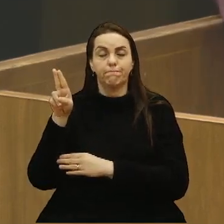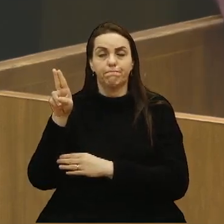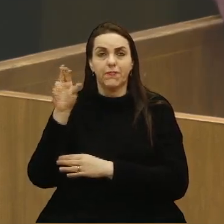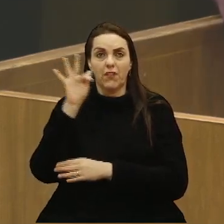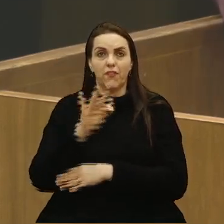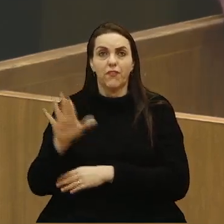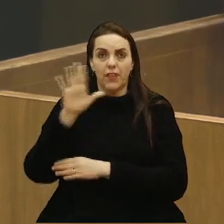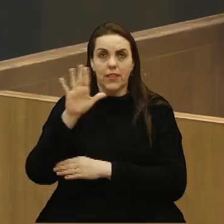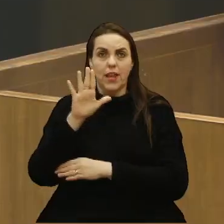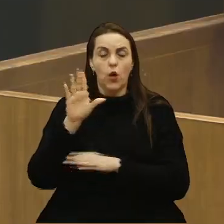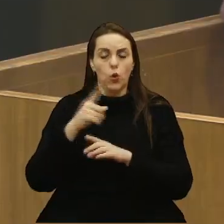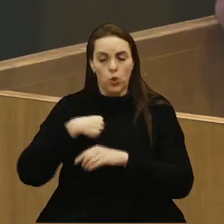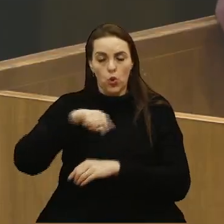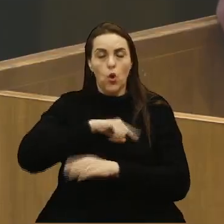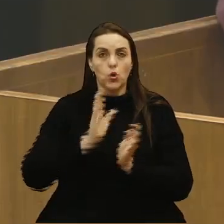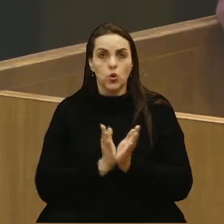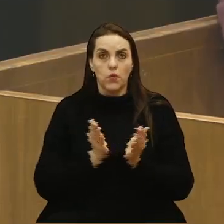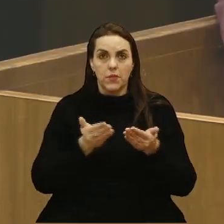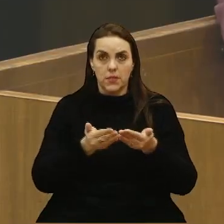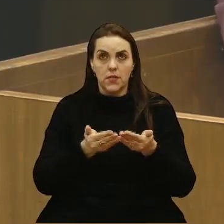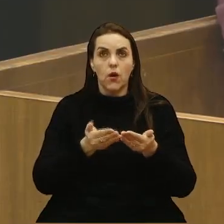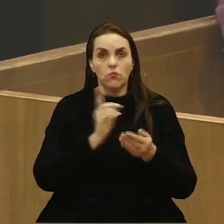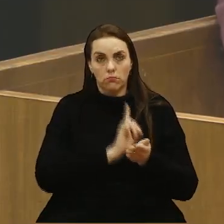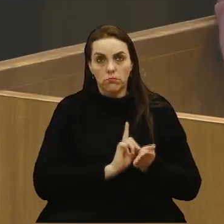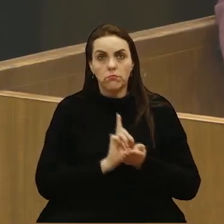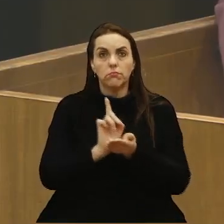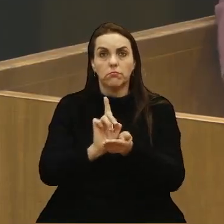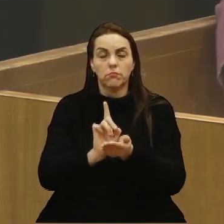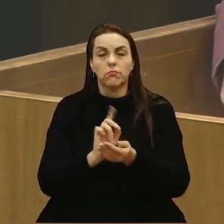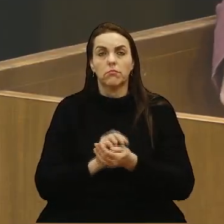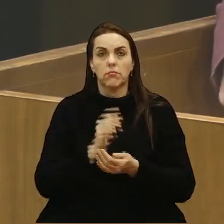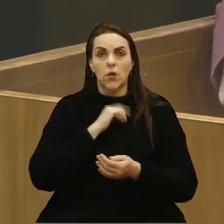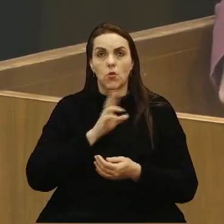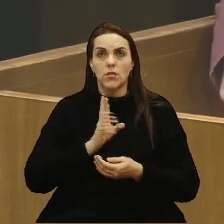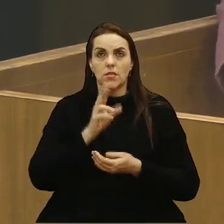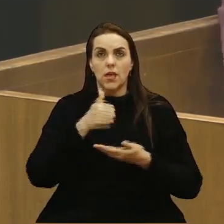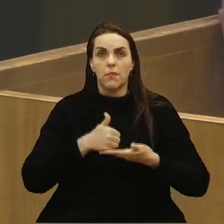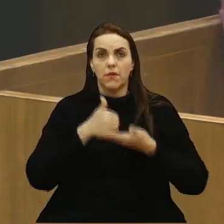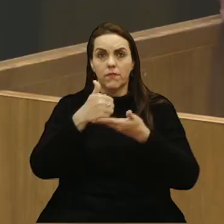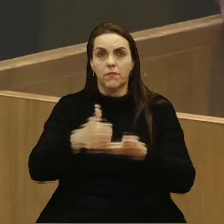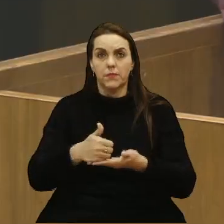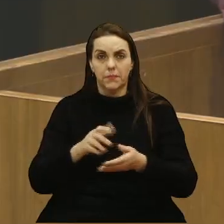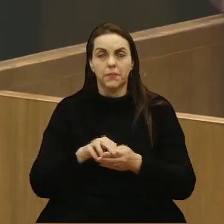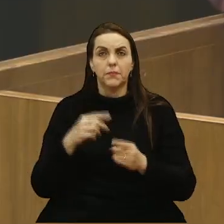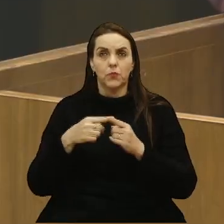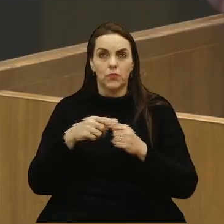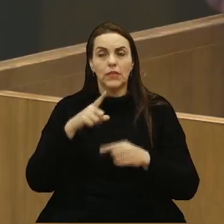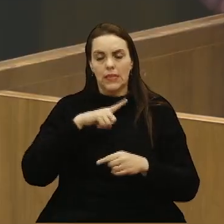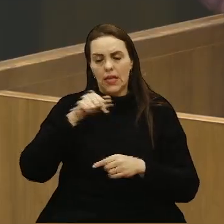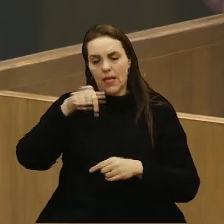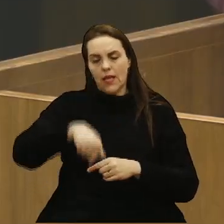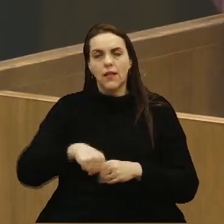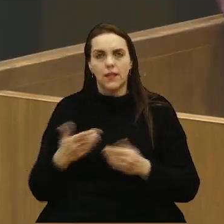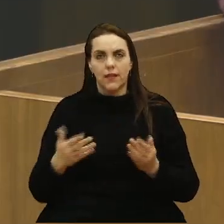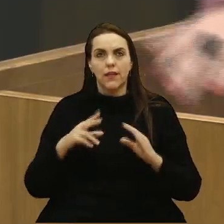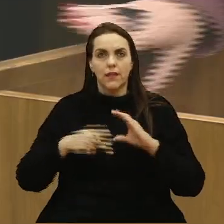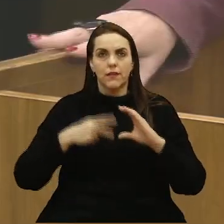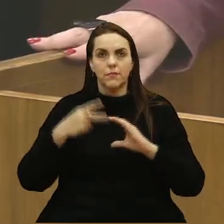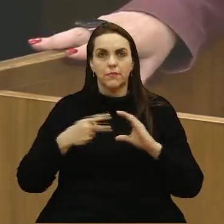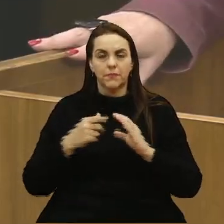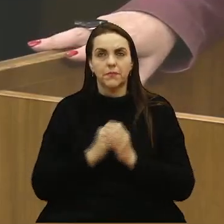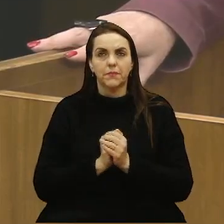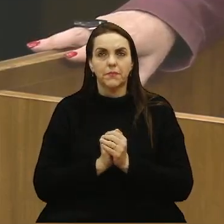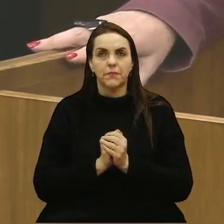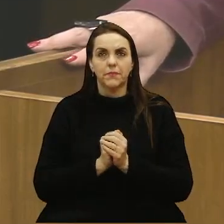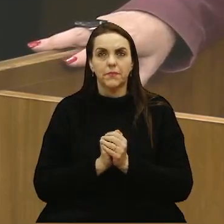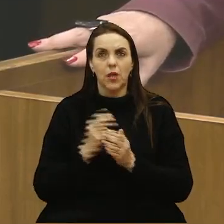enquanto comissão, eu fui e sempre referencio a frente parlamentar que nós temos aqui nessa casa.